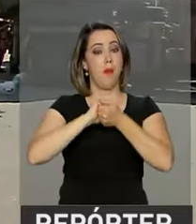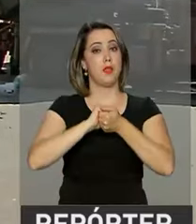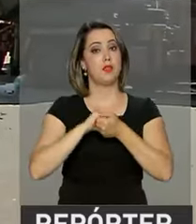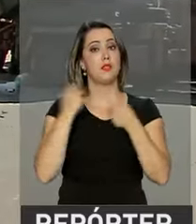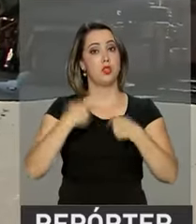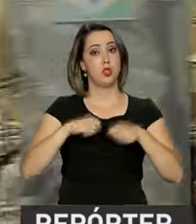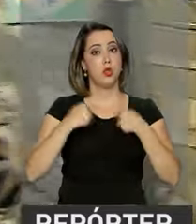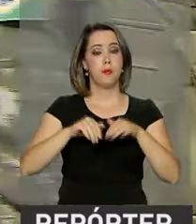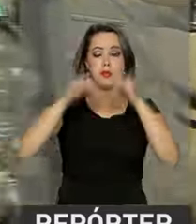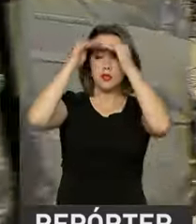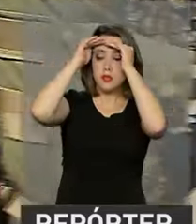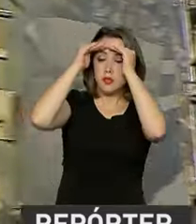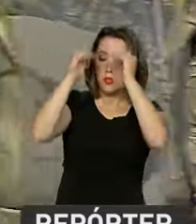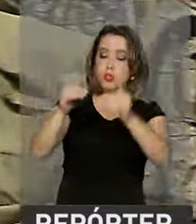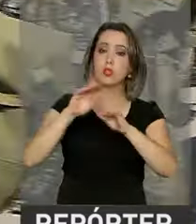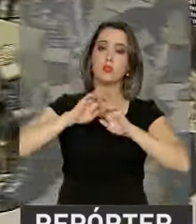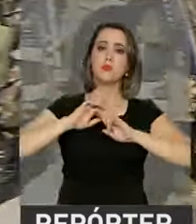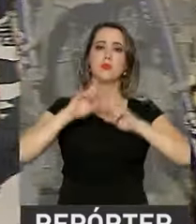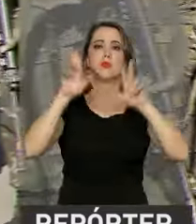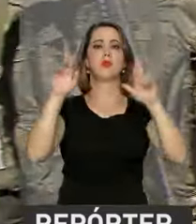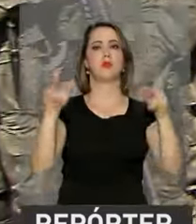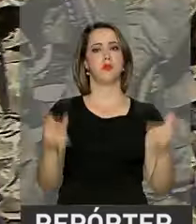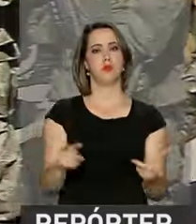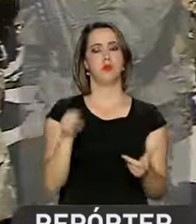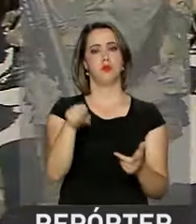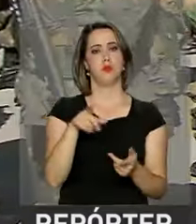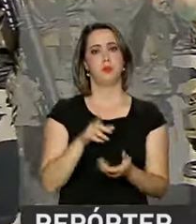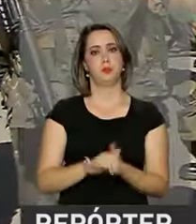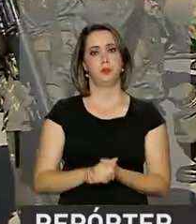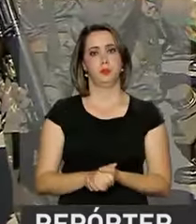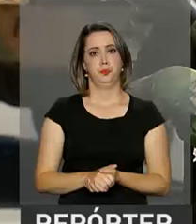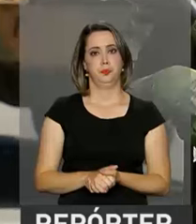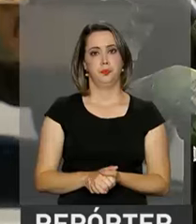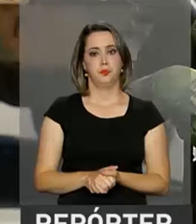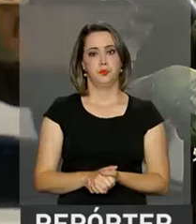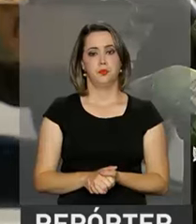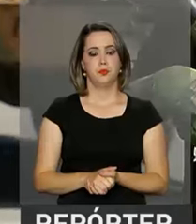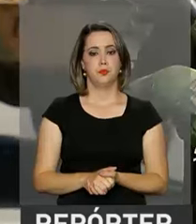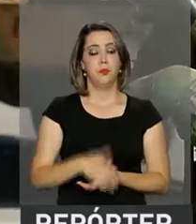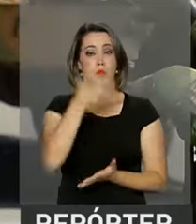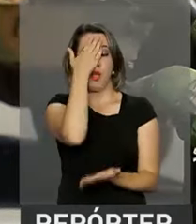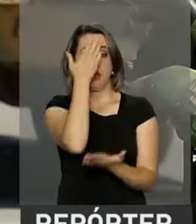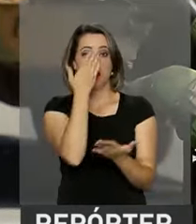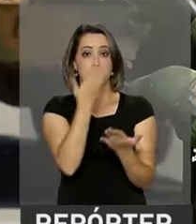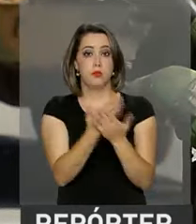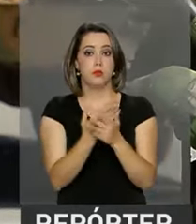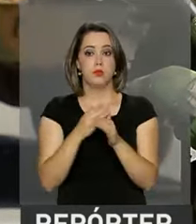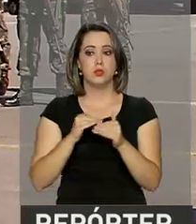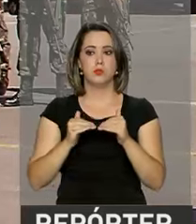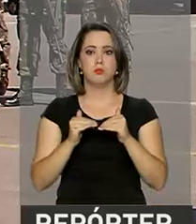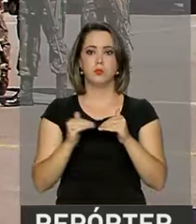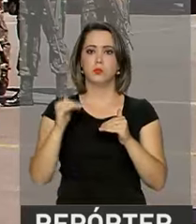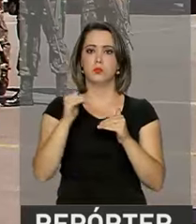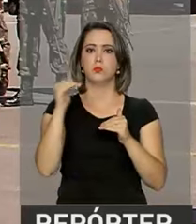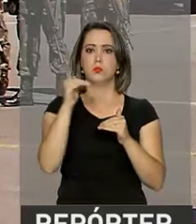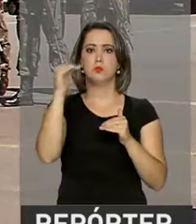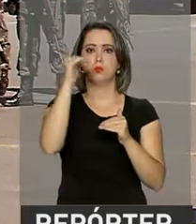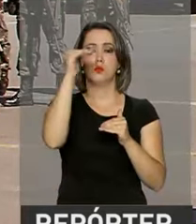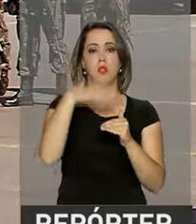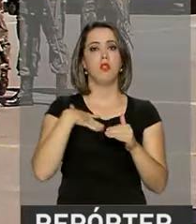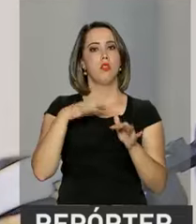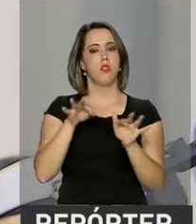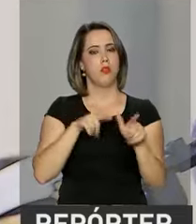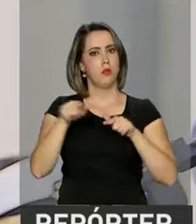requer respeito às desigualdades e diferenças. Acreditamos na hierarquia e na